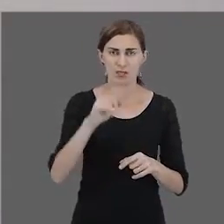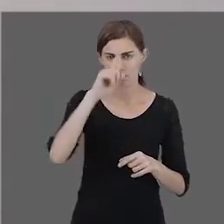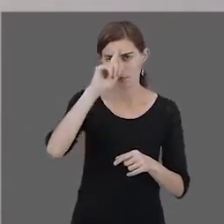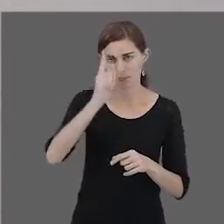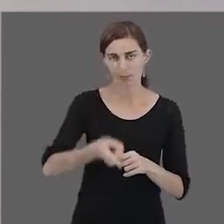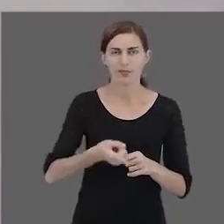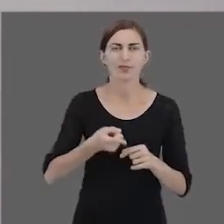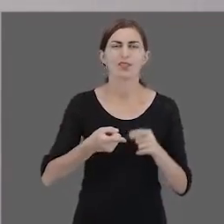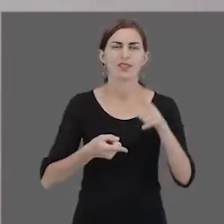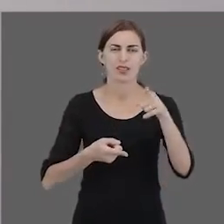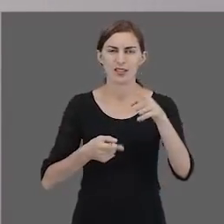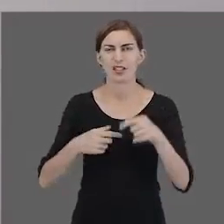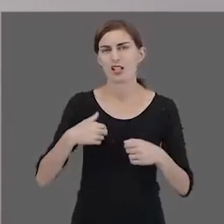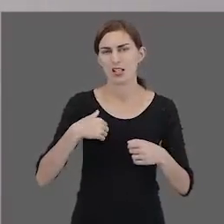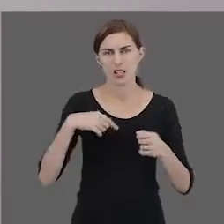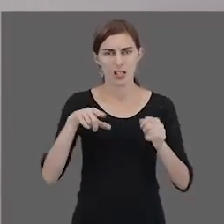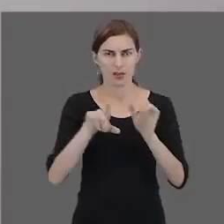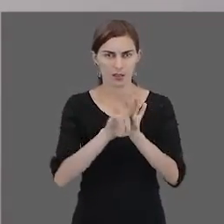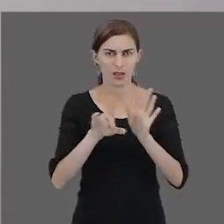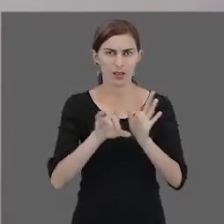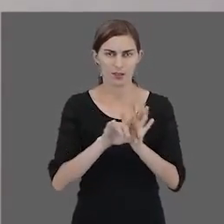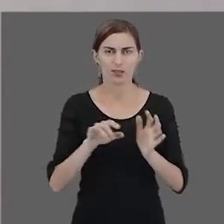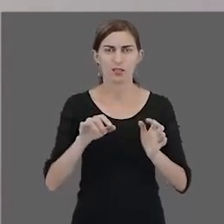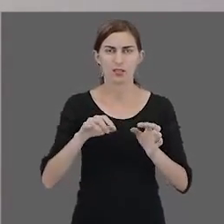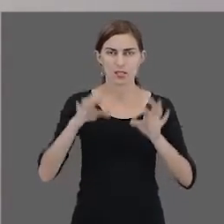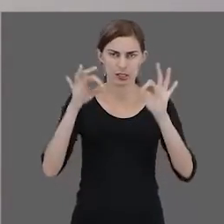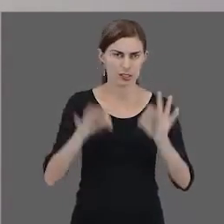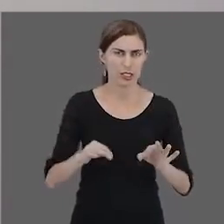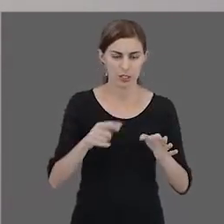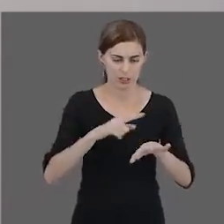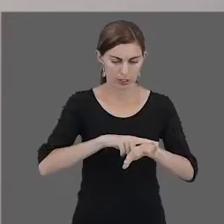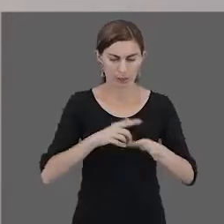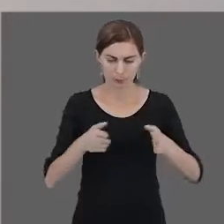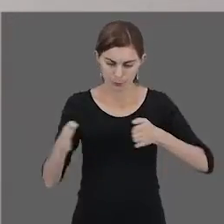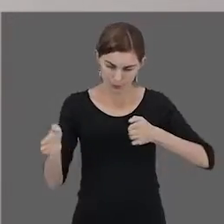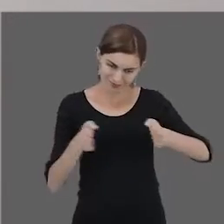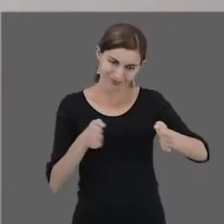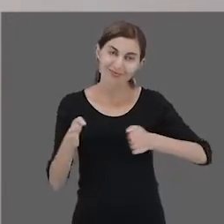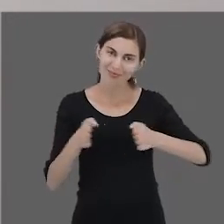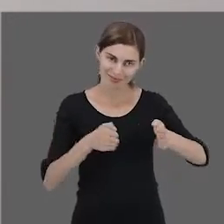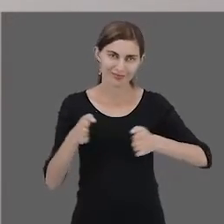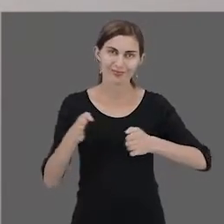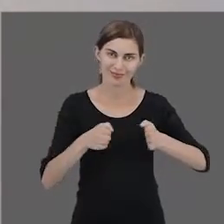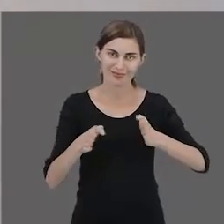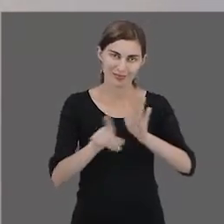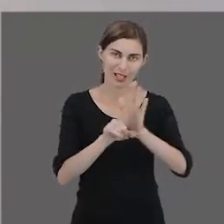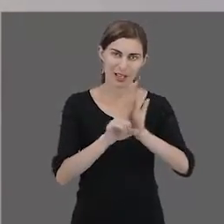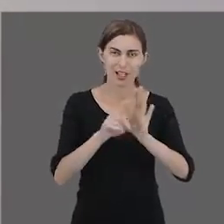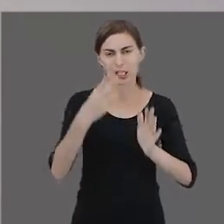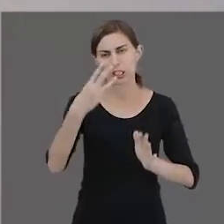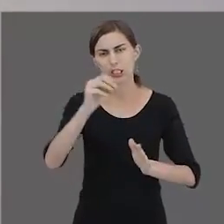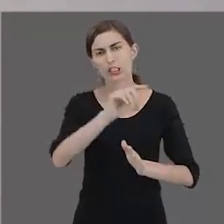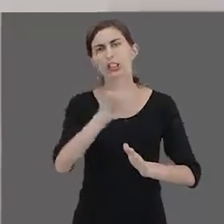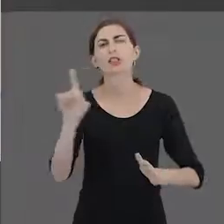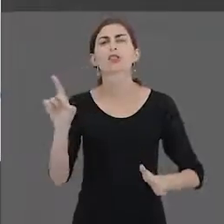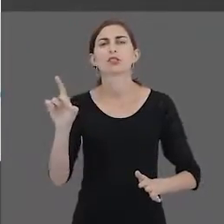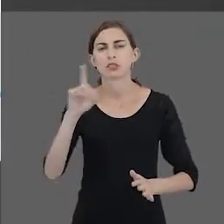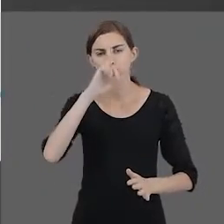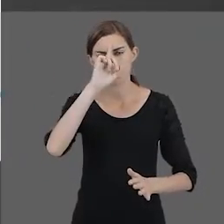determinações legais elas não forem atendidas dentro do prazo estipulado pela legislação, que é 30 dias, o que é que